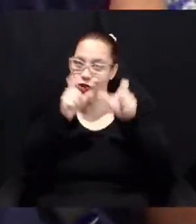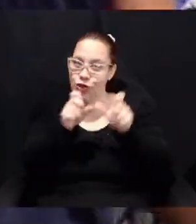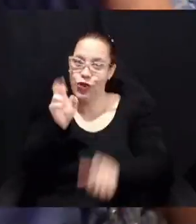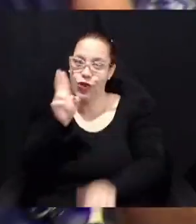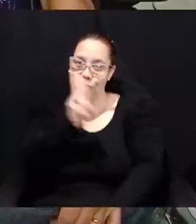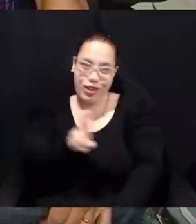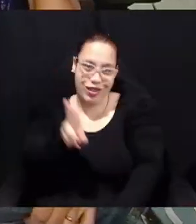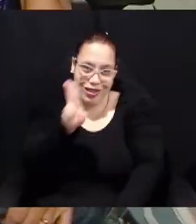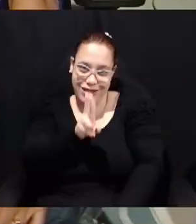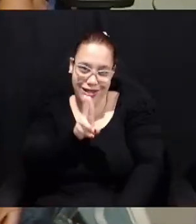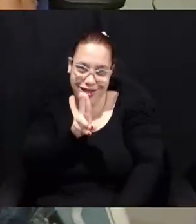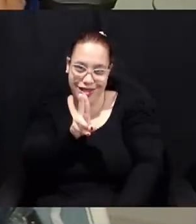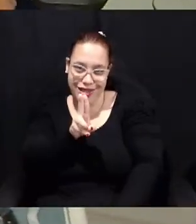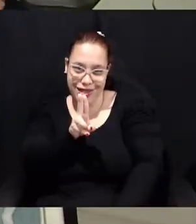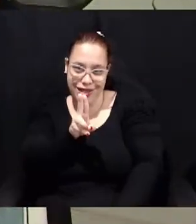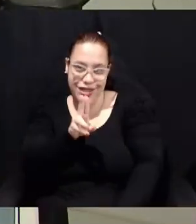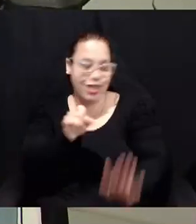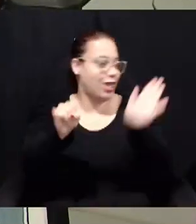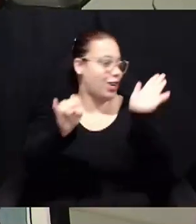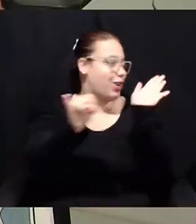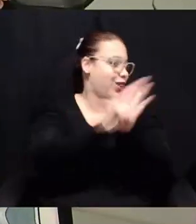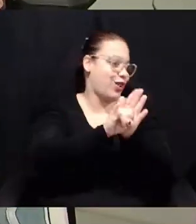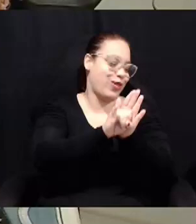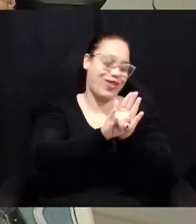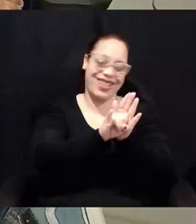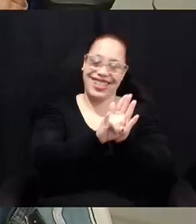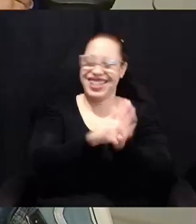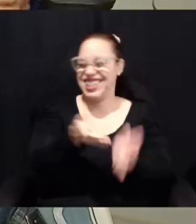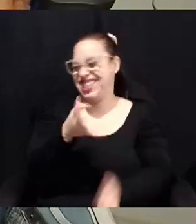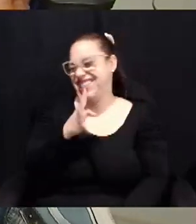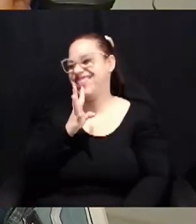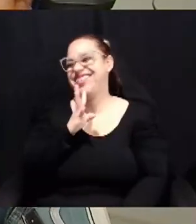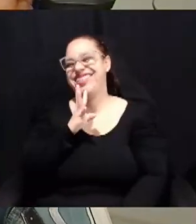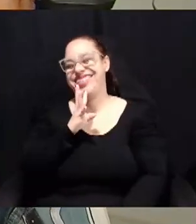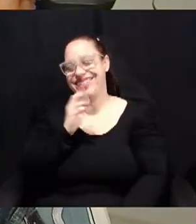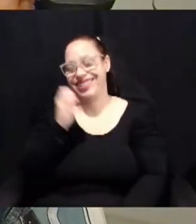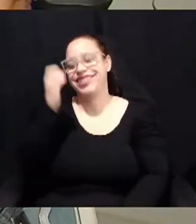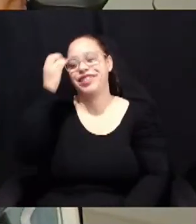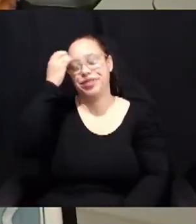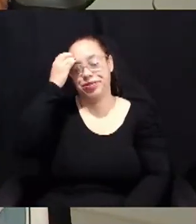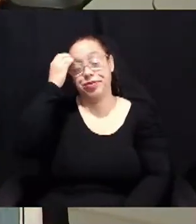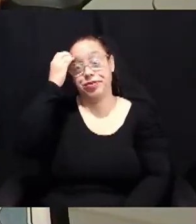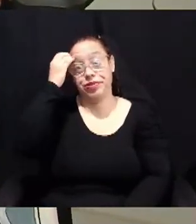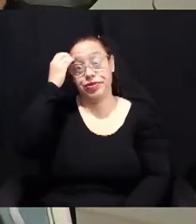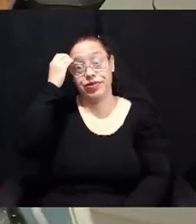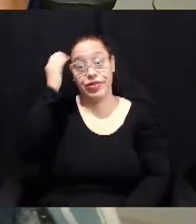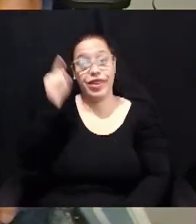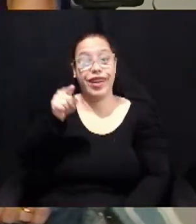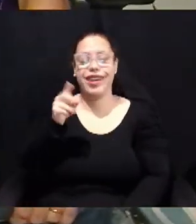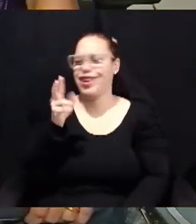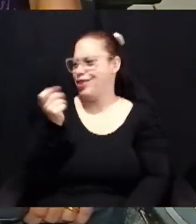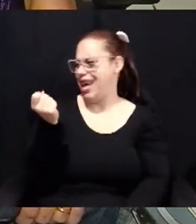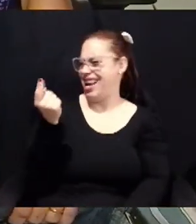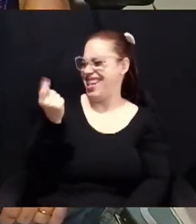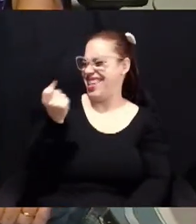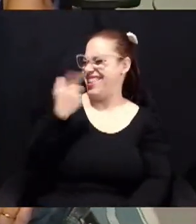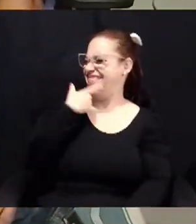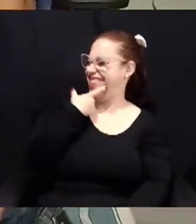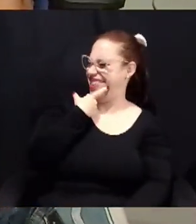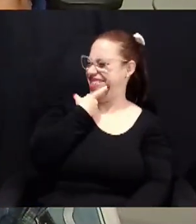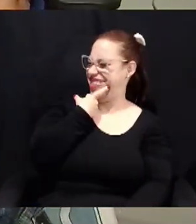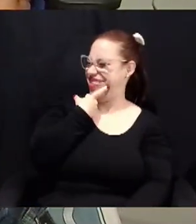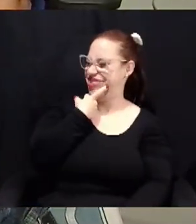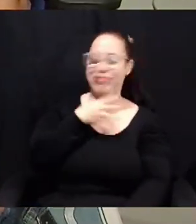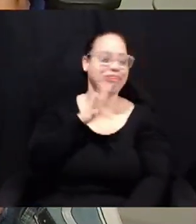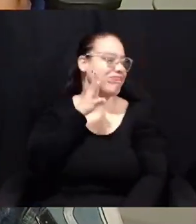super identificou. A galera pega. Quem conhece vai dar uma olhada e falar assim, isso é meio estranho. E é legal, né? Porque é